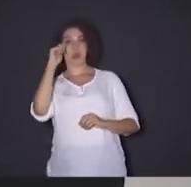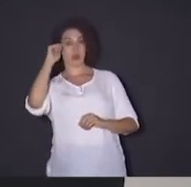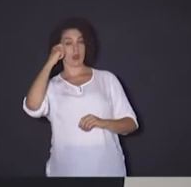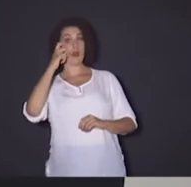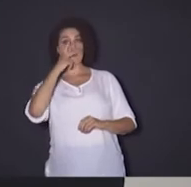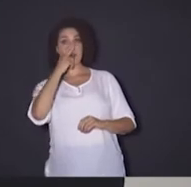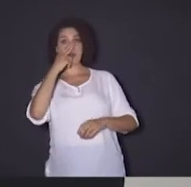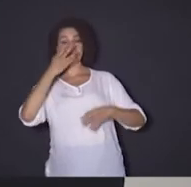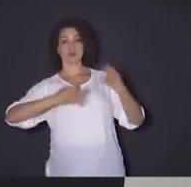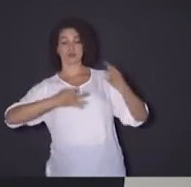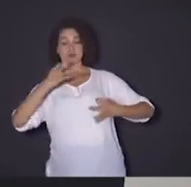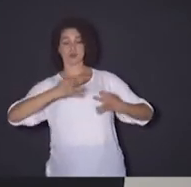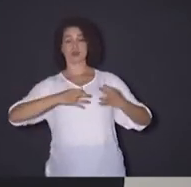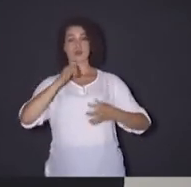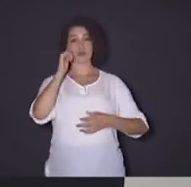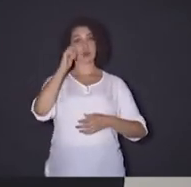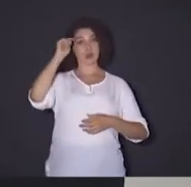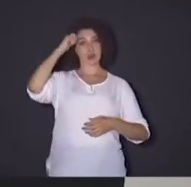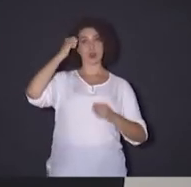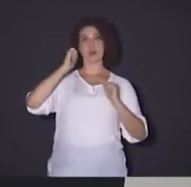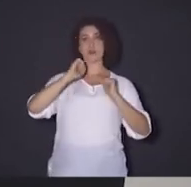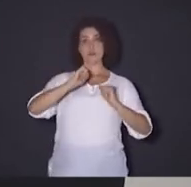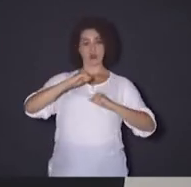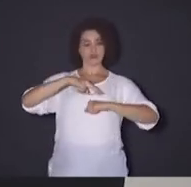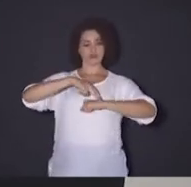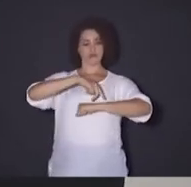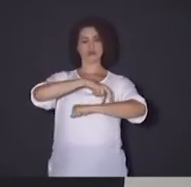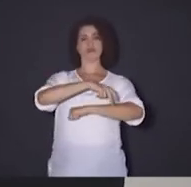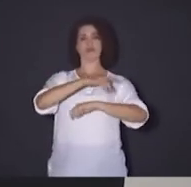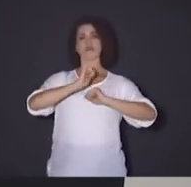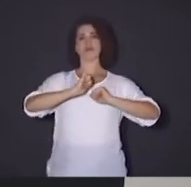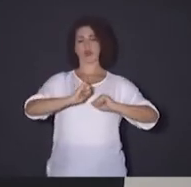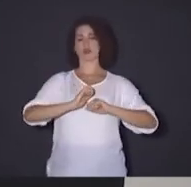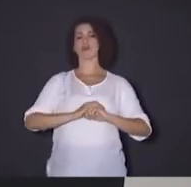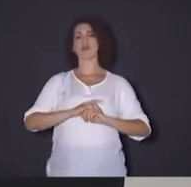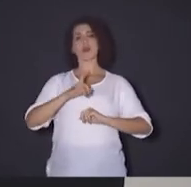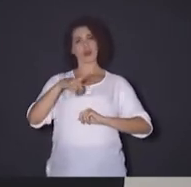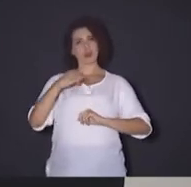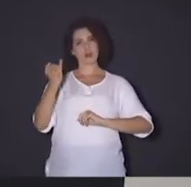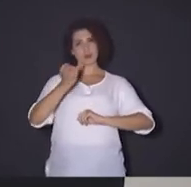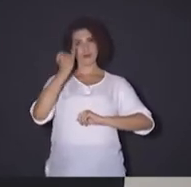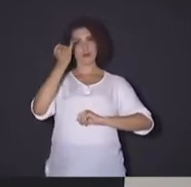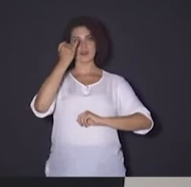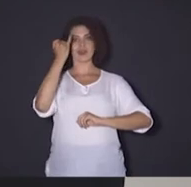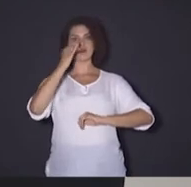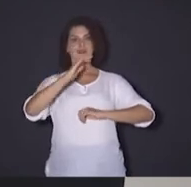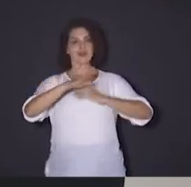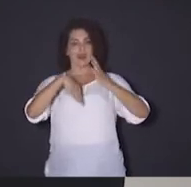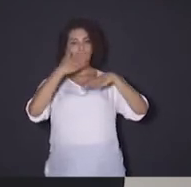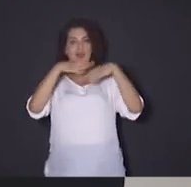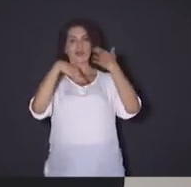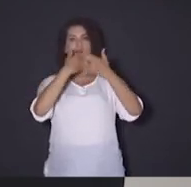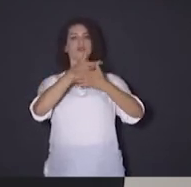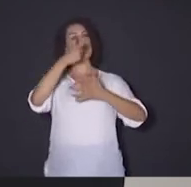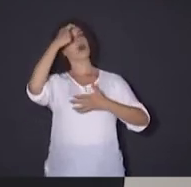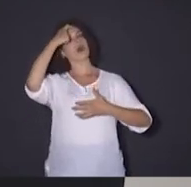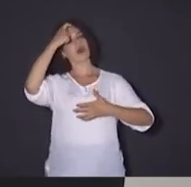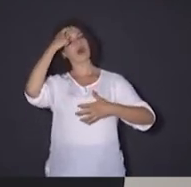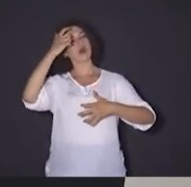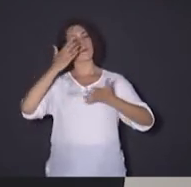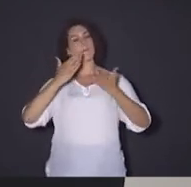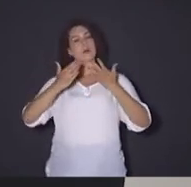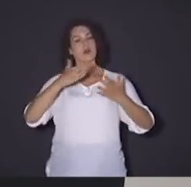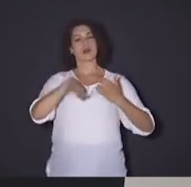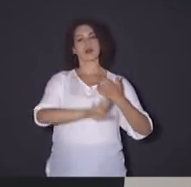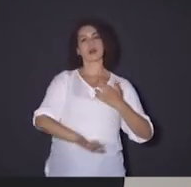está falando com uma mulher negra pode ser miss e isso é importante na construção semiótica sensível psicológica de crianças